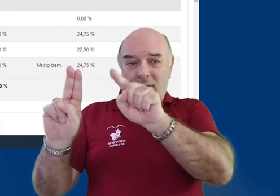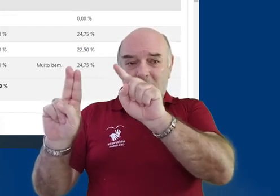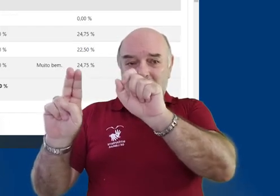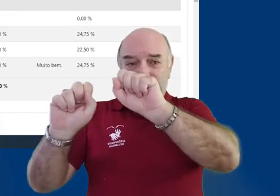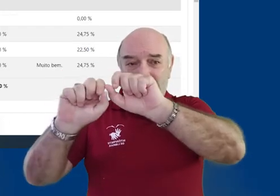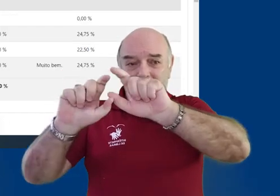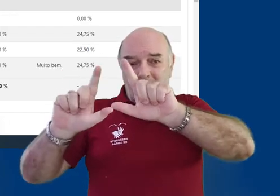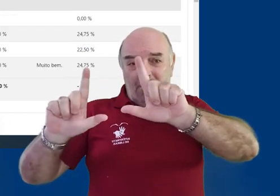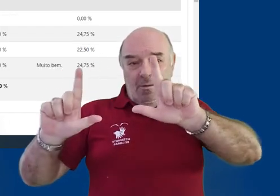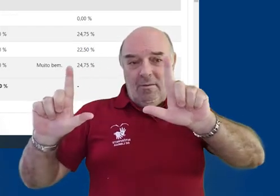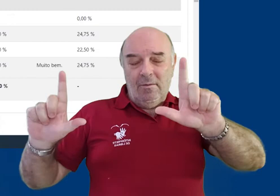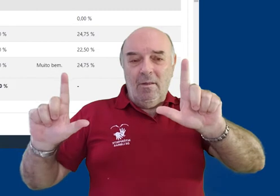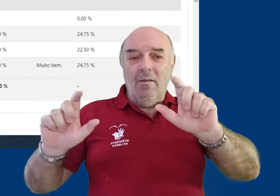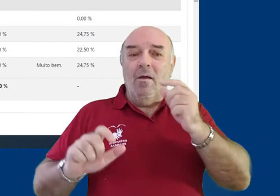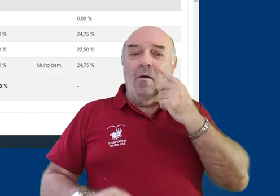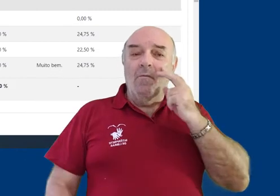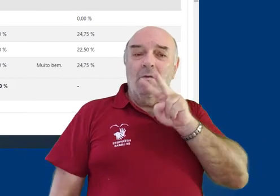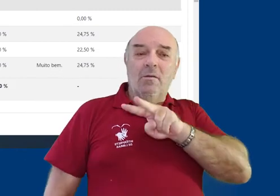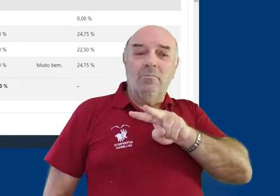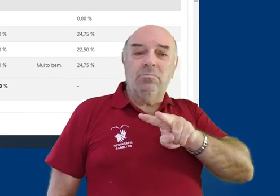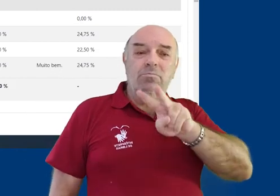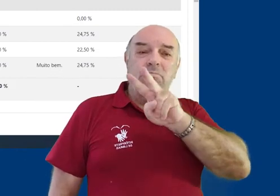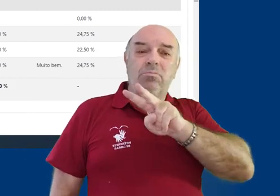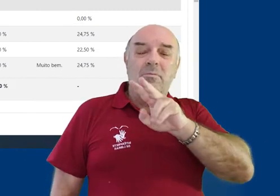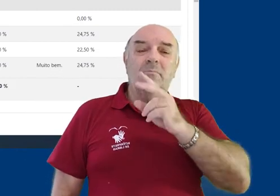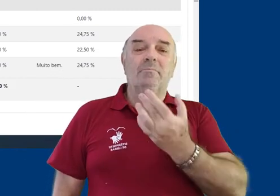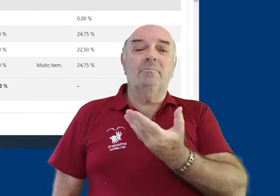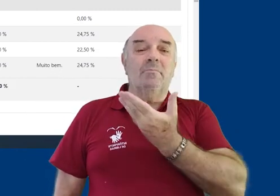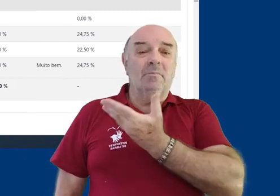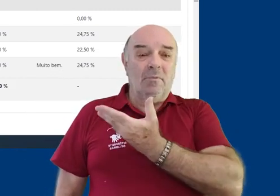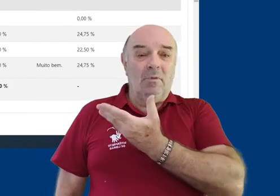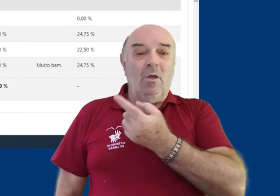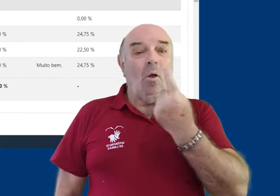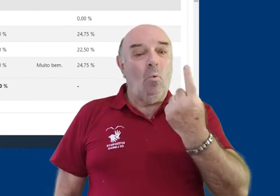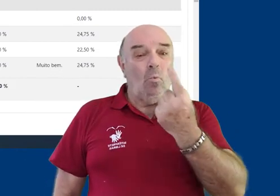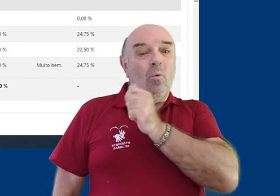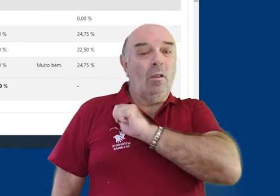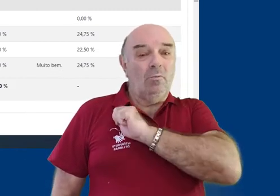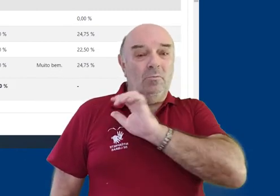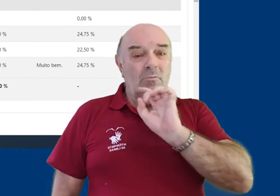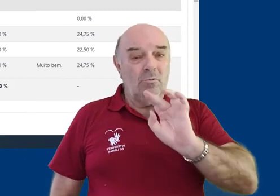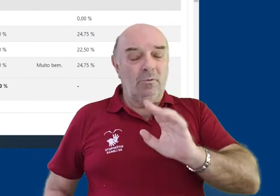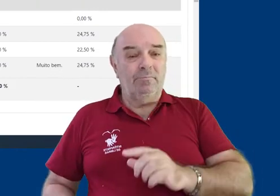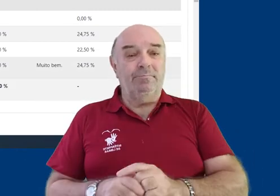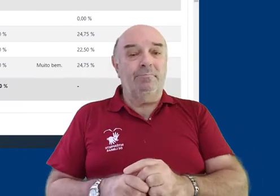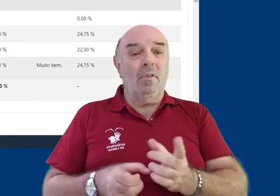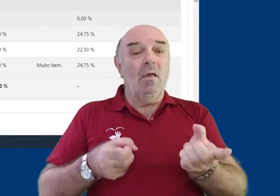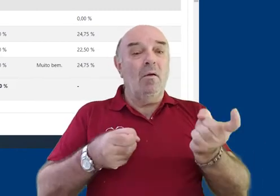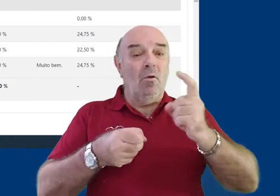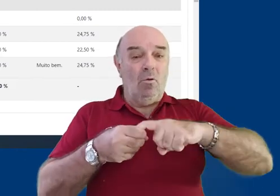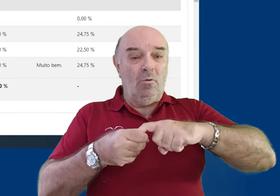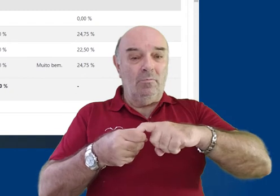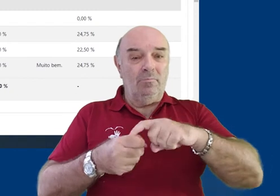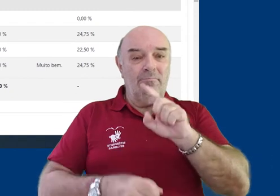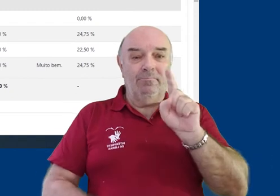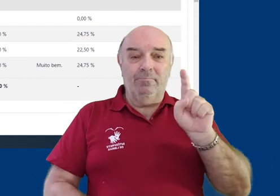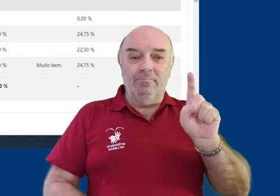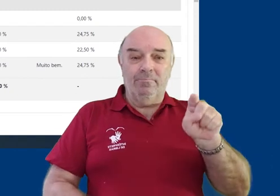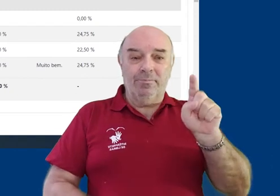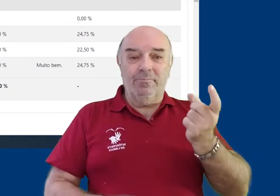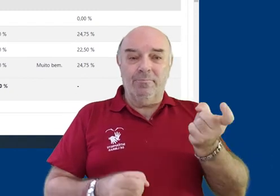Aqui, podemos ter uma visão focada apenas em um estudante. Para